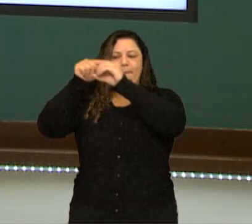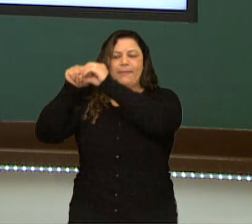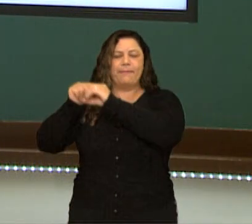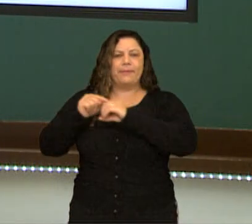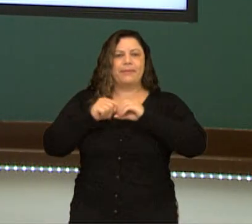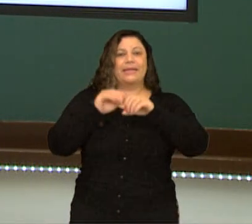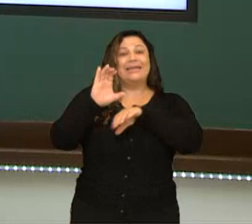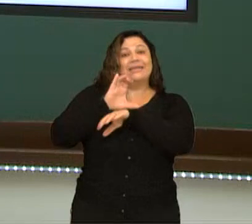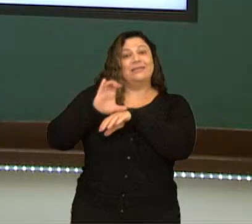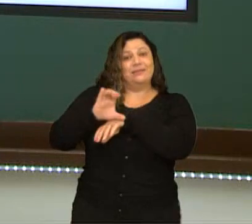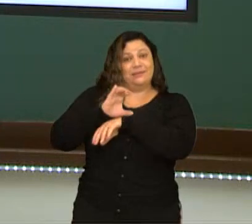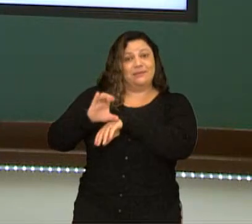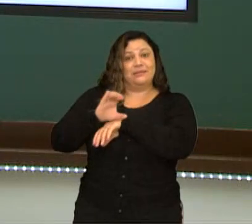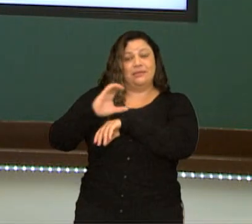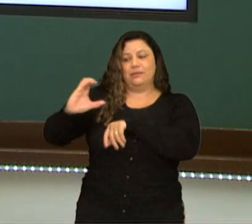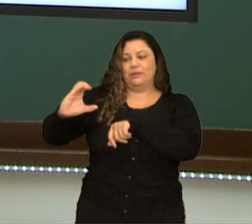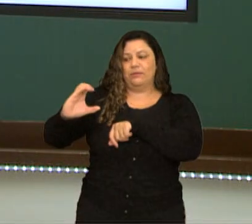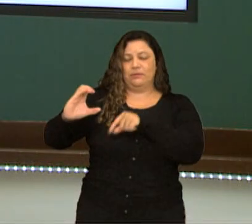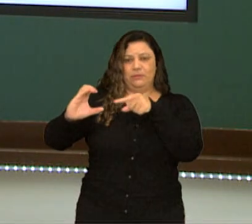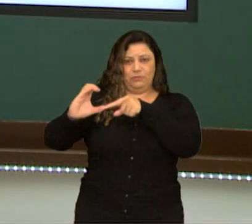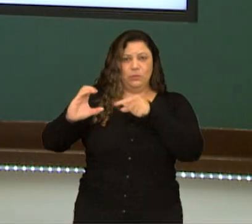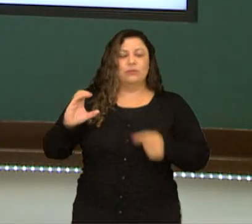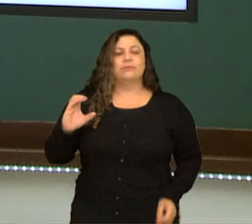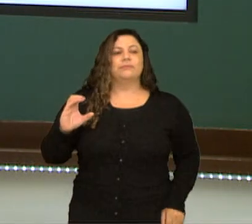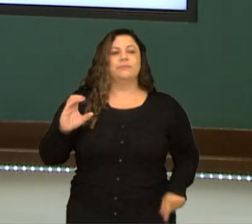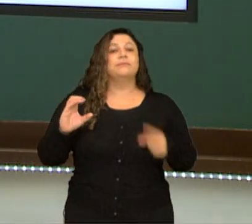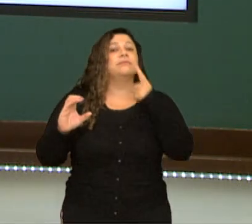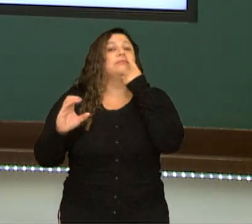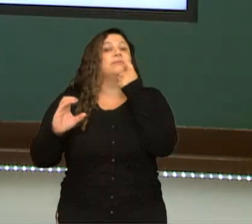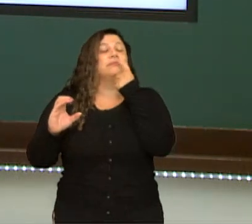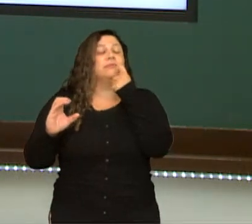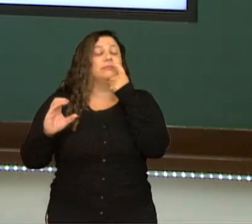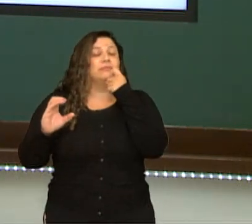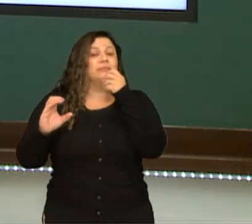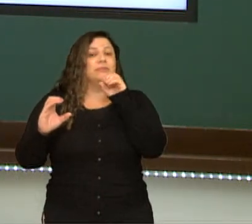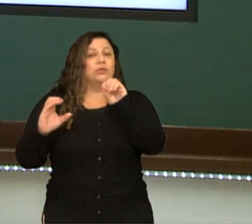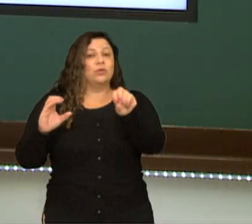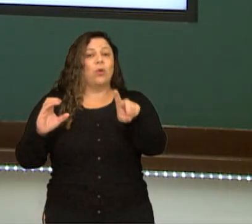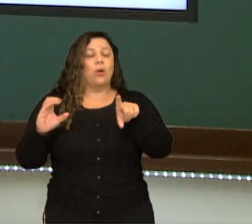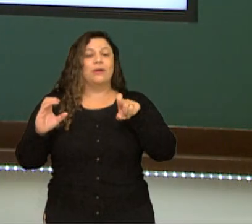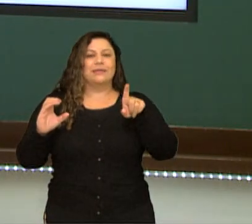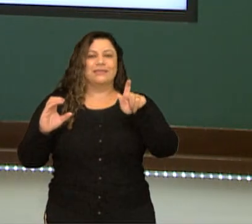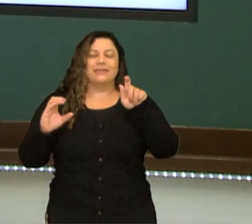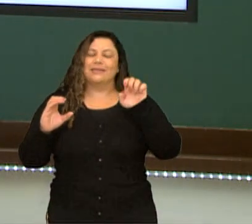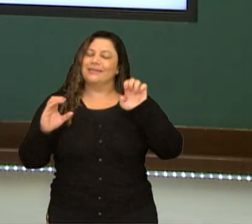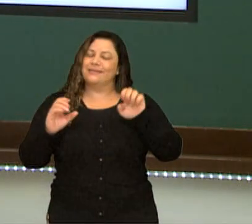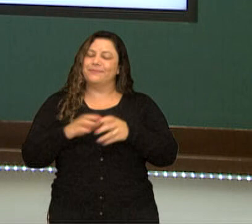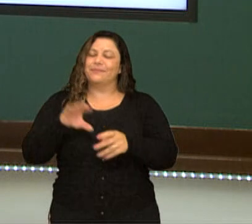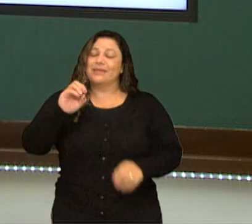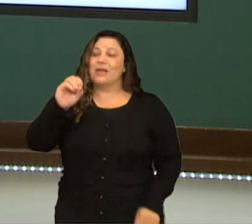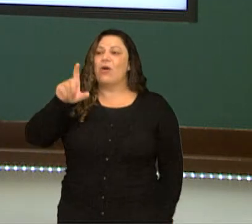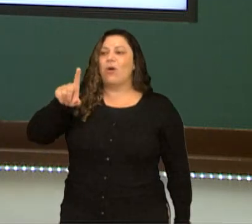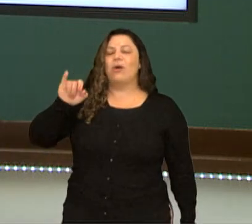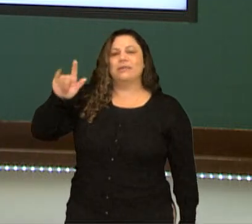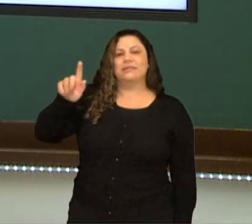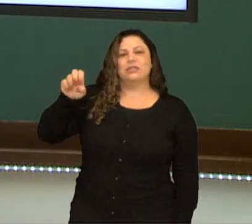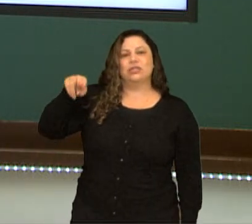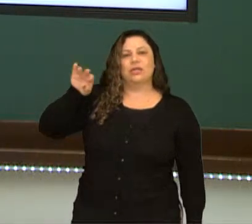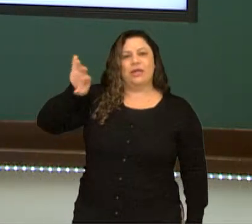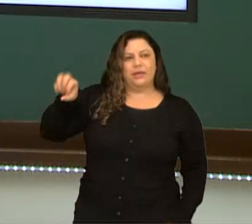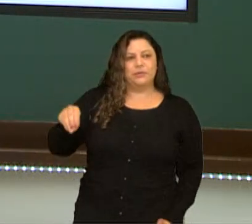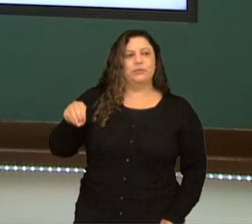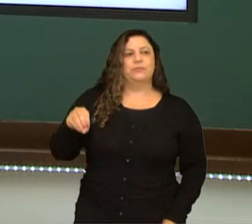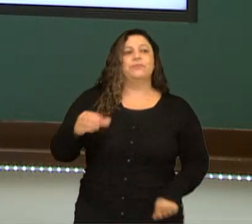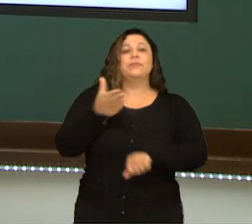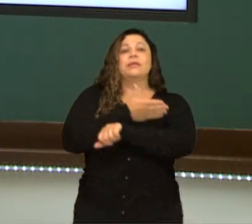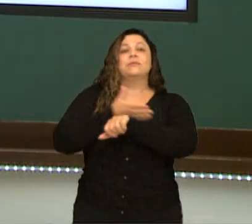aqui representam carbonos, as vermelhas oxigênio, as branquinhas hidrogênio. Eu quero